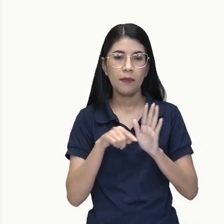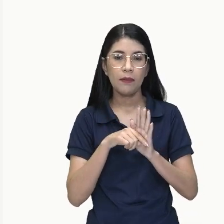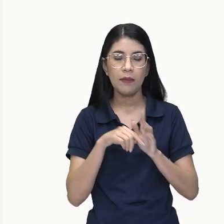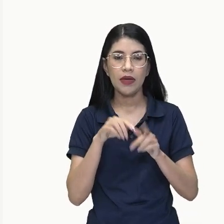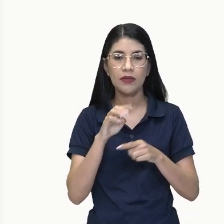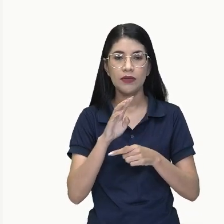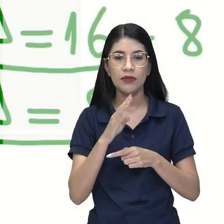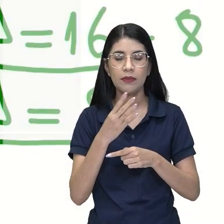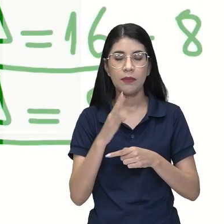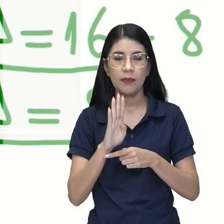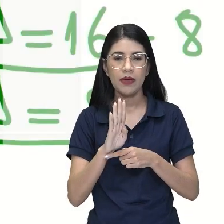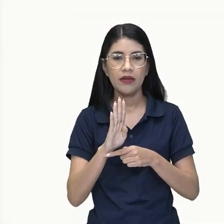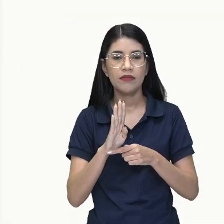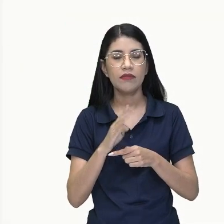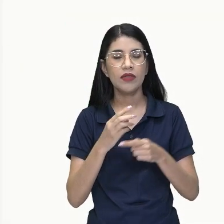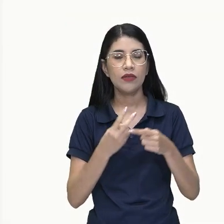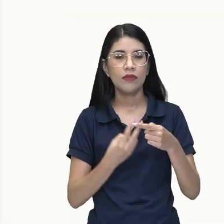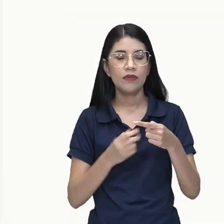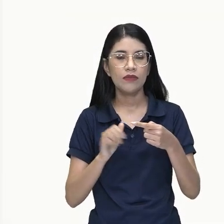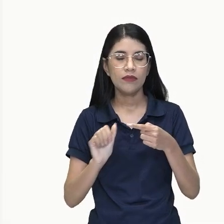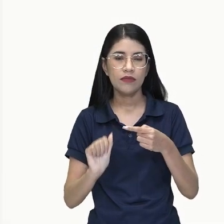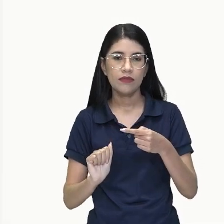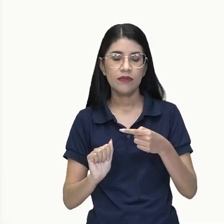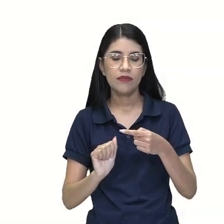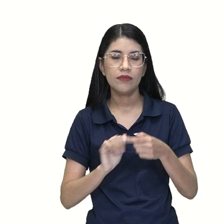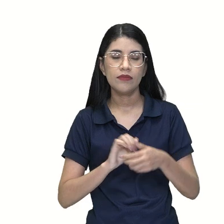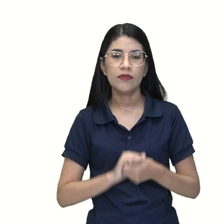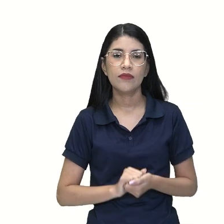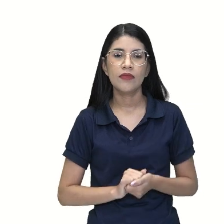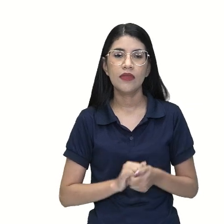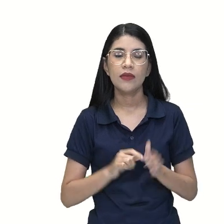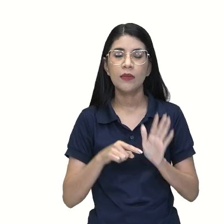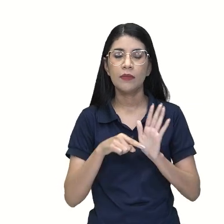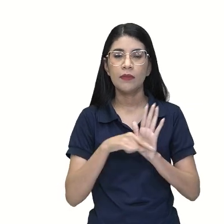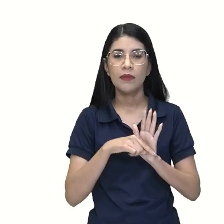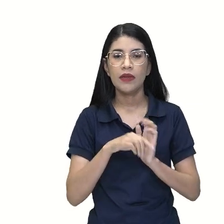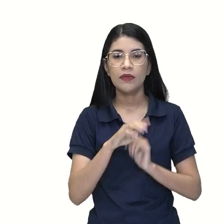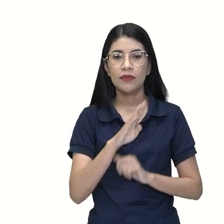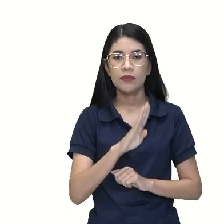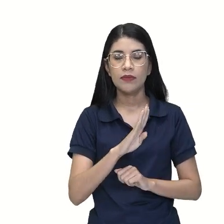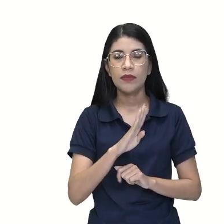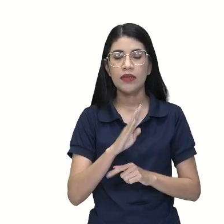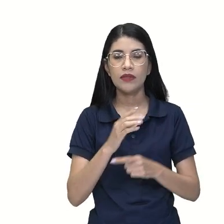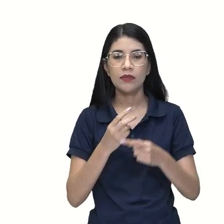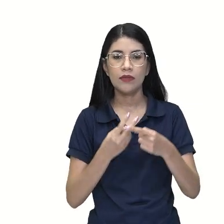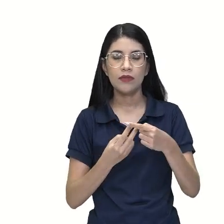sobre 2a. Então, menos b